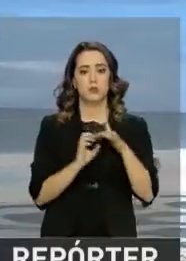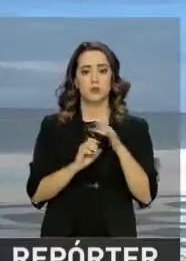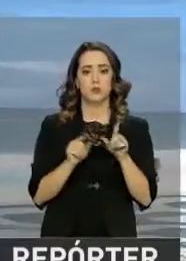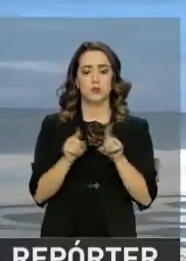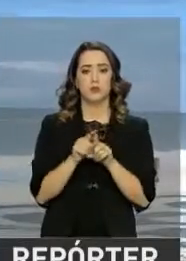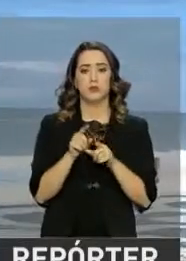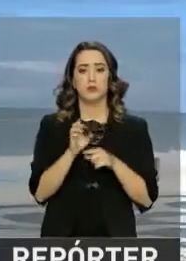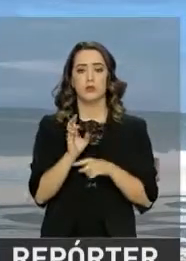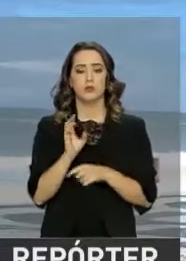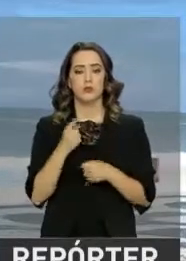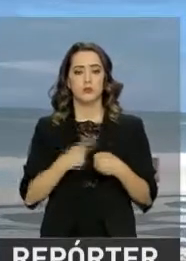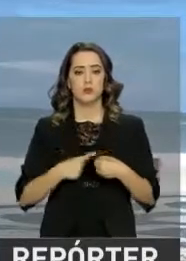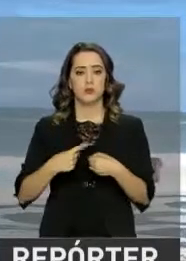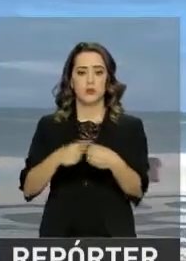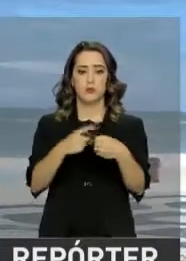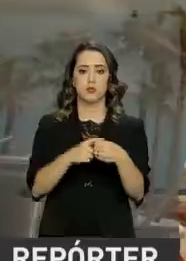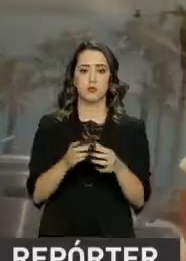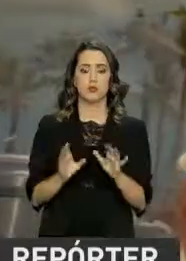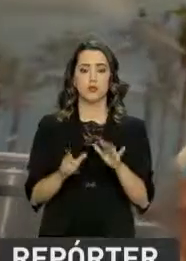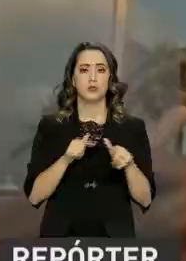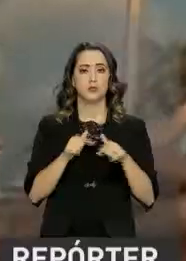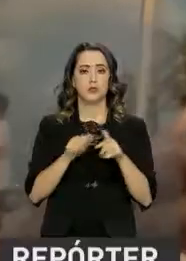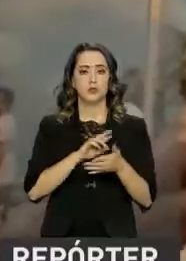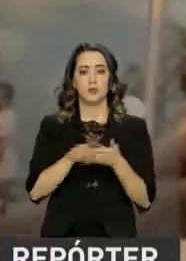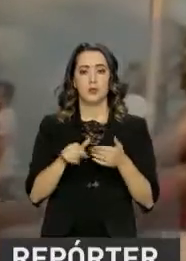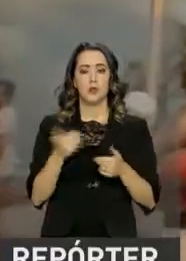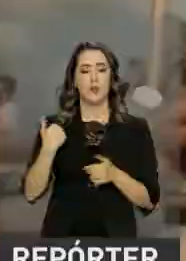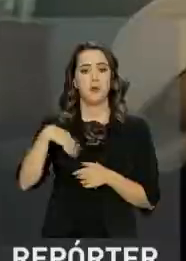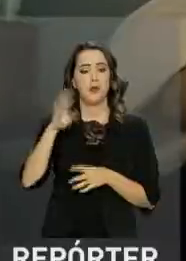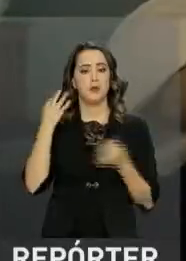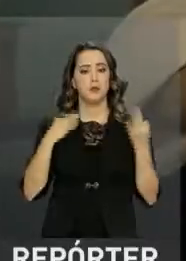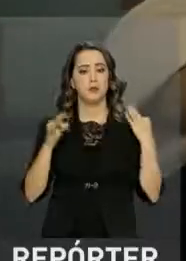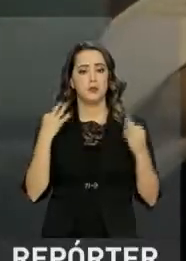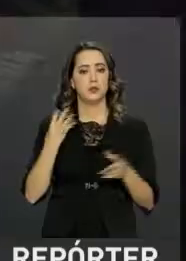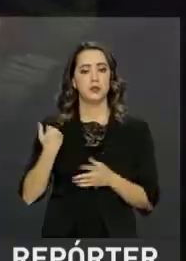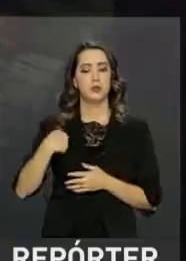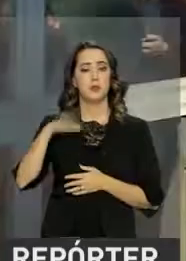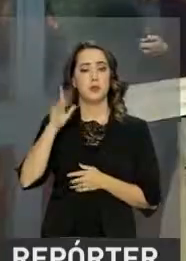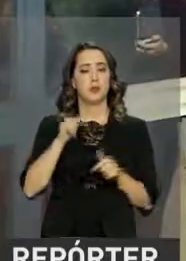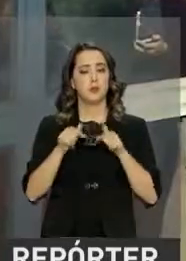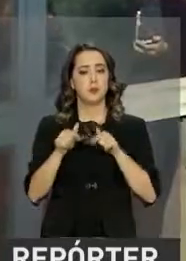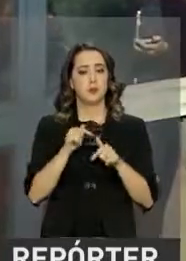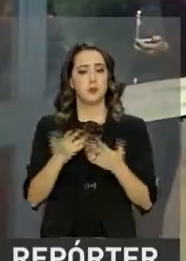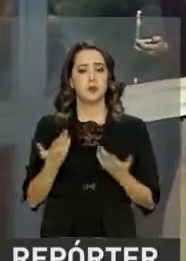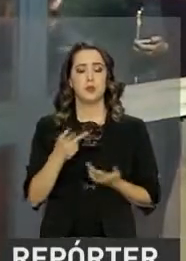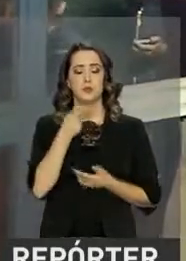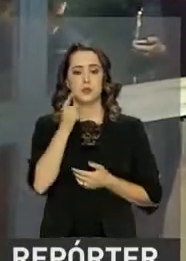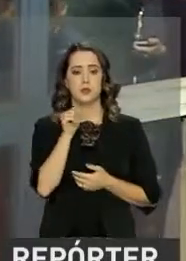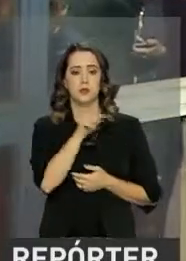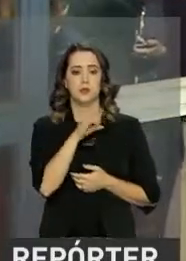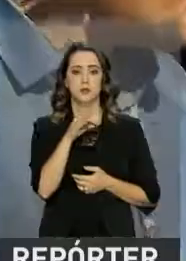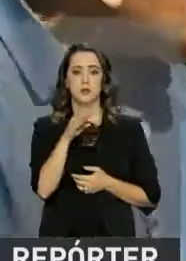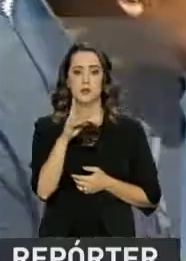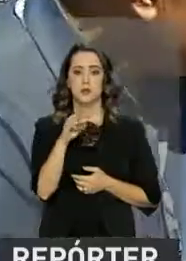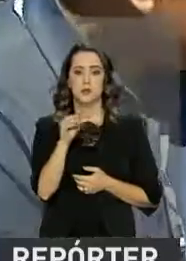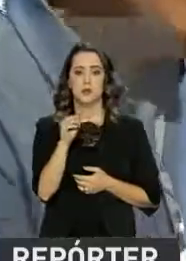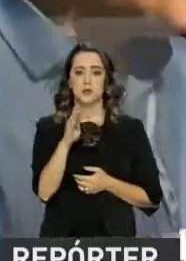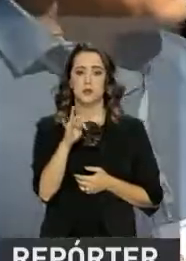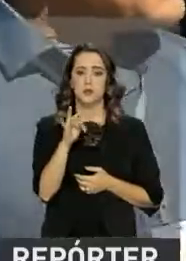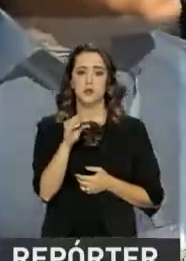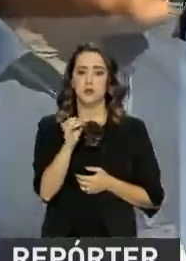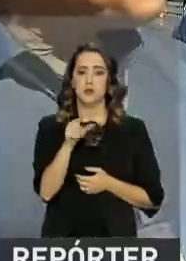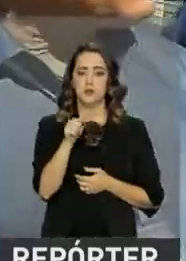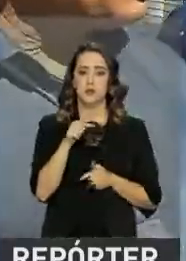municípios e na iniciativa privada. E mais turismo significa mais emprego, que o diga o Roberto, que há 33